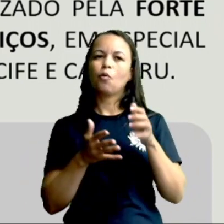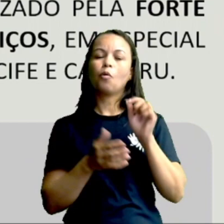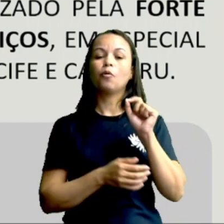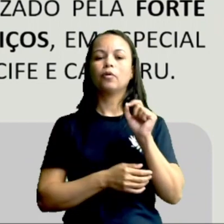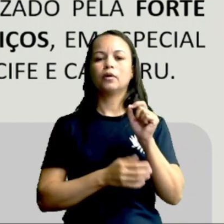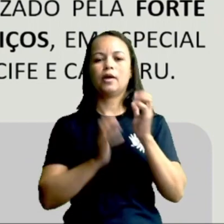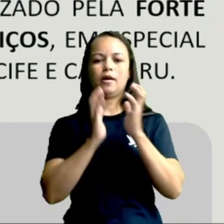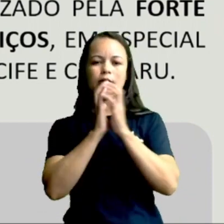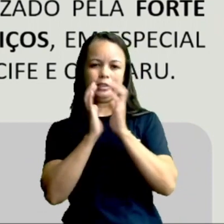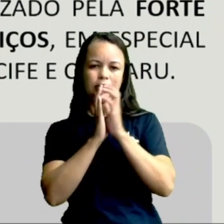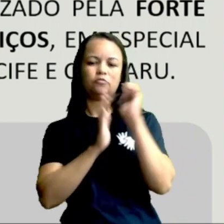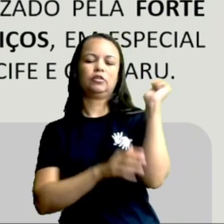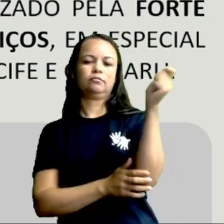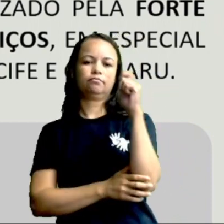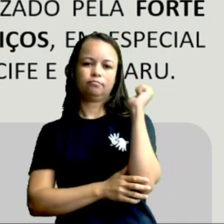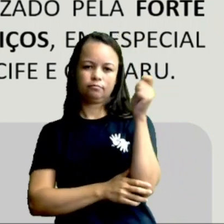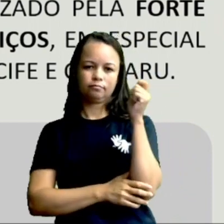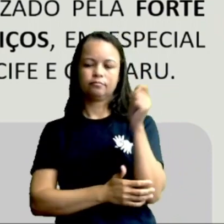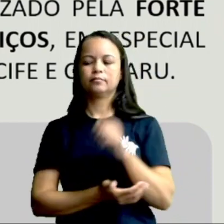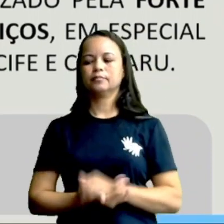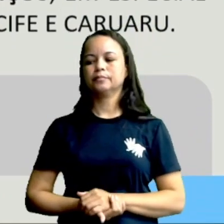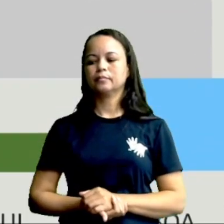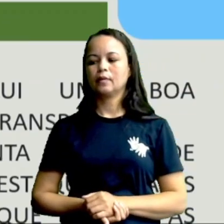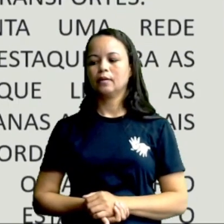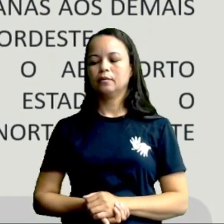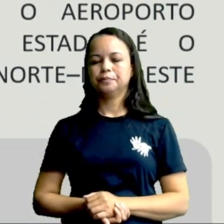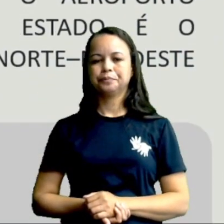Recife e Caruaru.